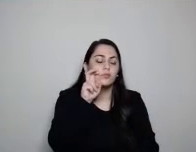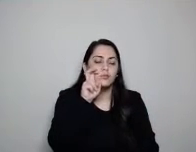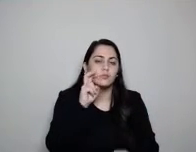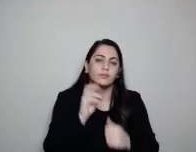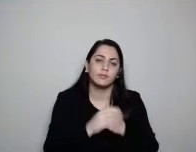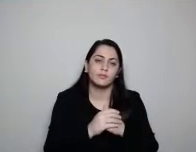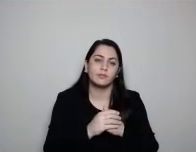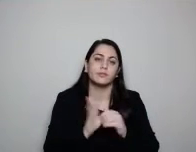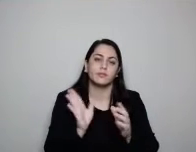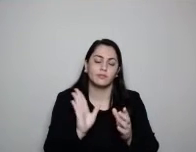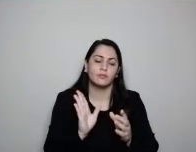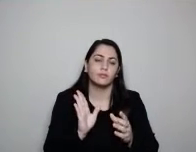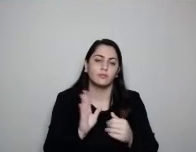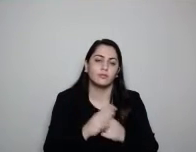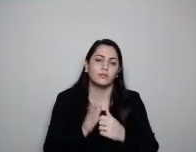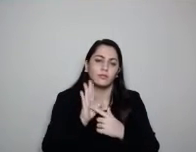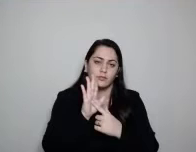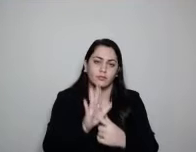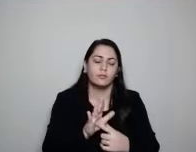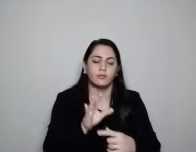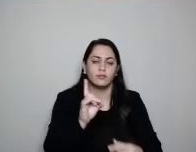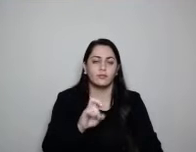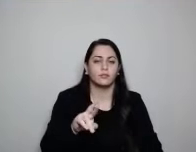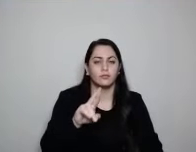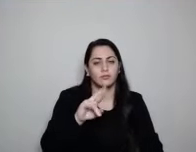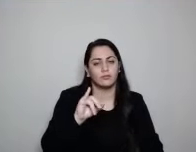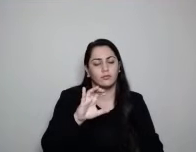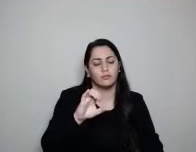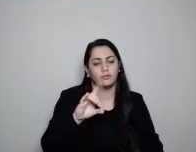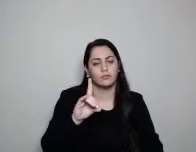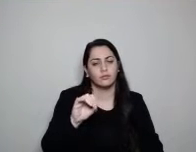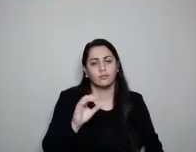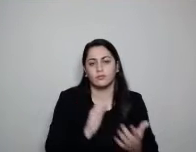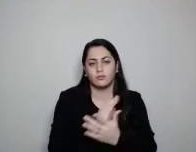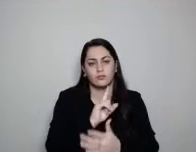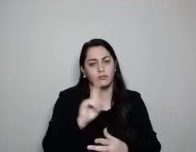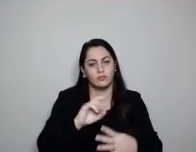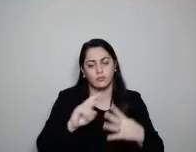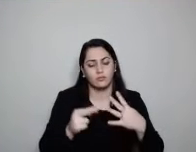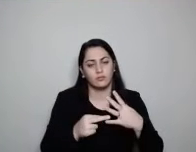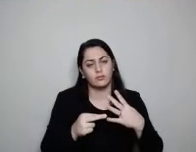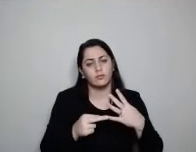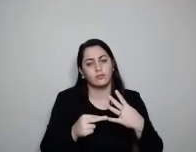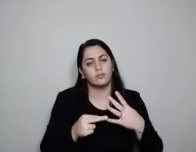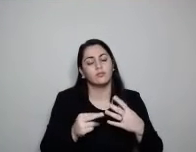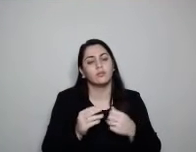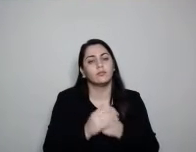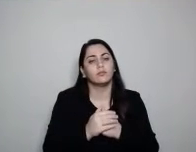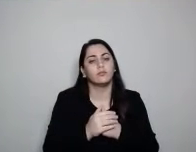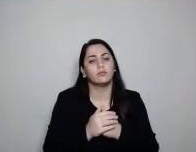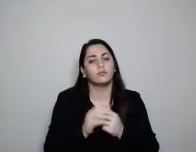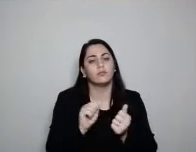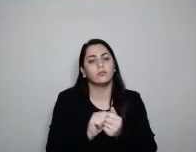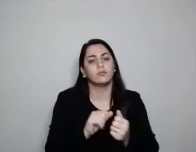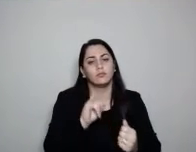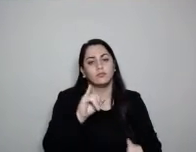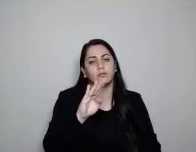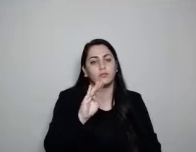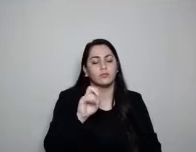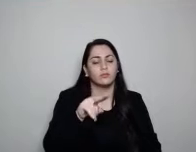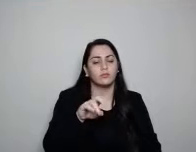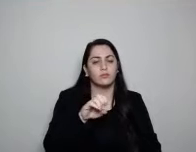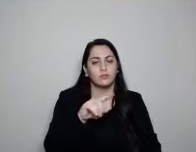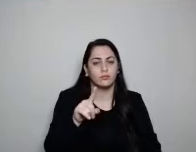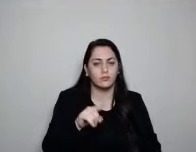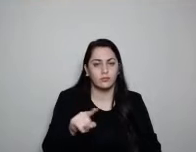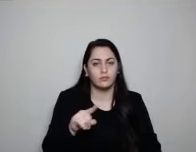relator, que é o doutor Ricardo Tinoco, conhecendo e negando o provimento do recurso, acompanhado pelo doutor Cornélio Alves, e o voto divergente do doutor Cláudio Santos, foi determinada